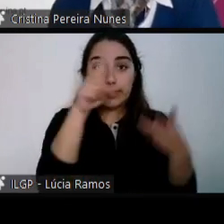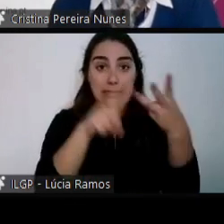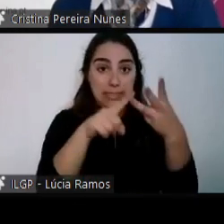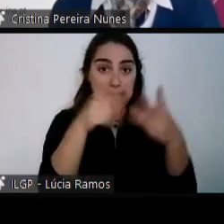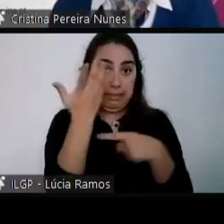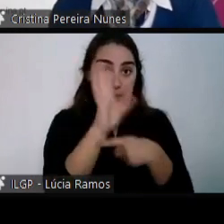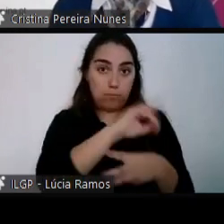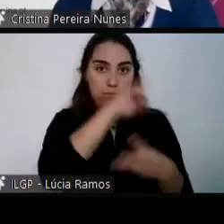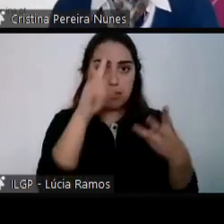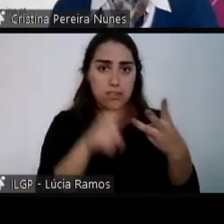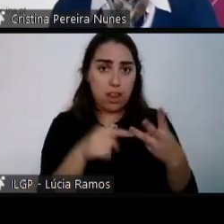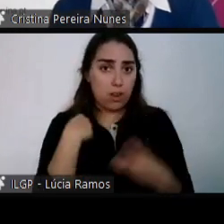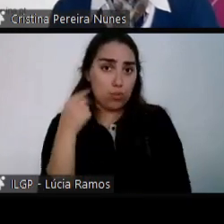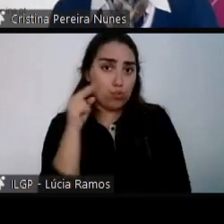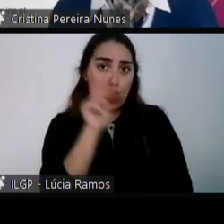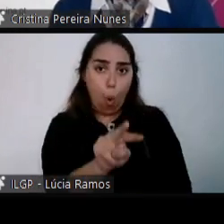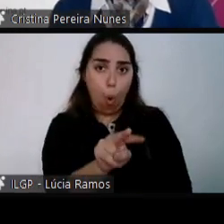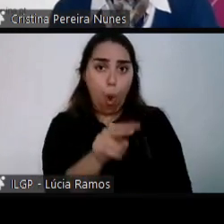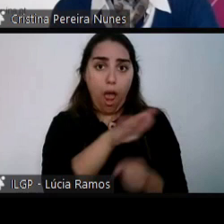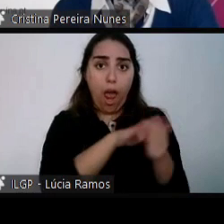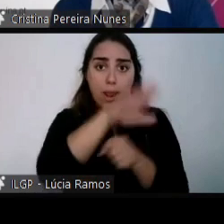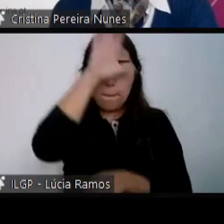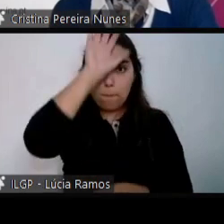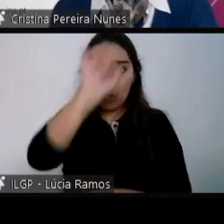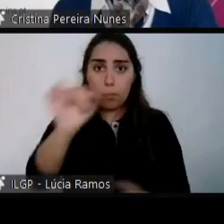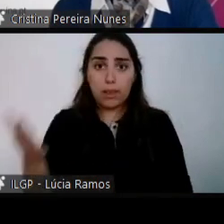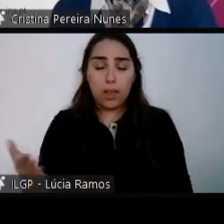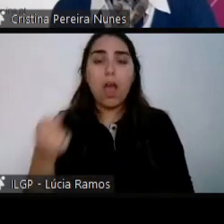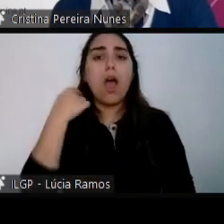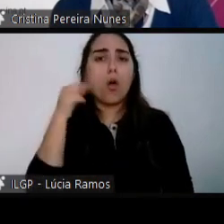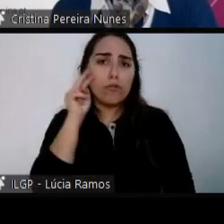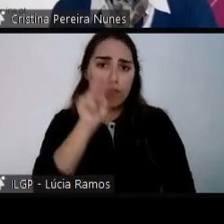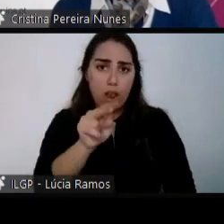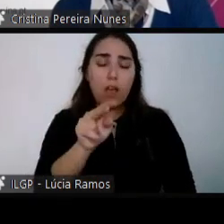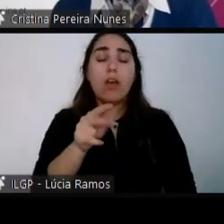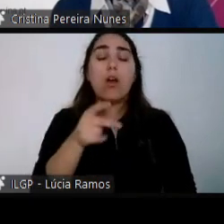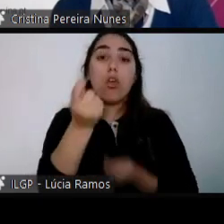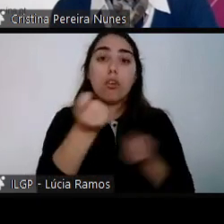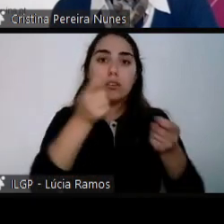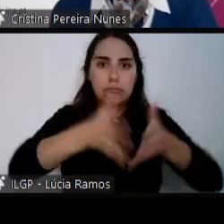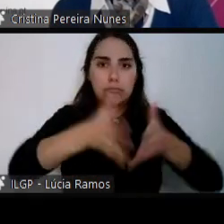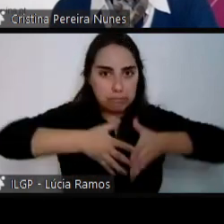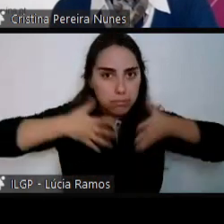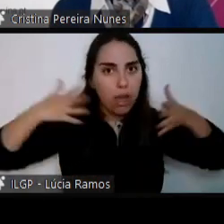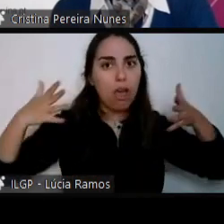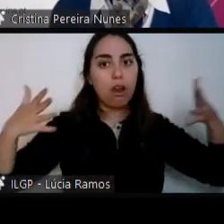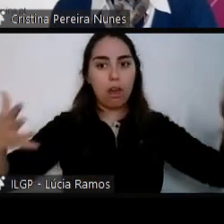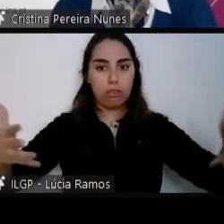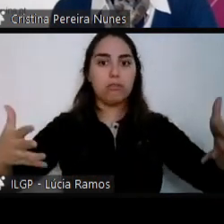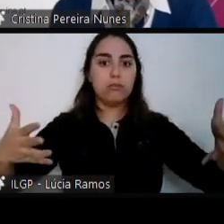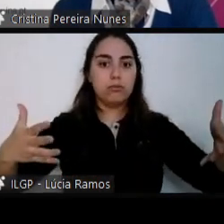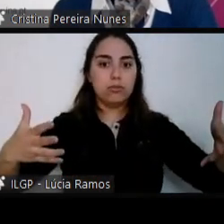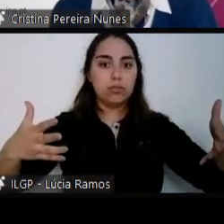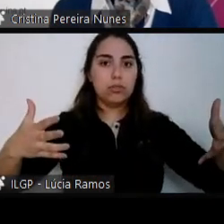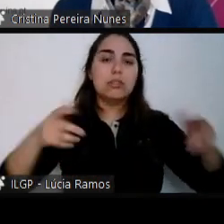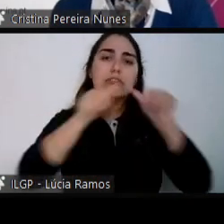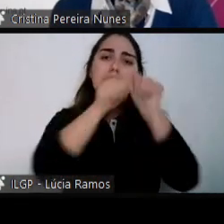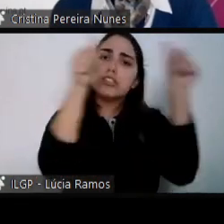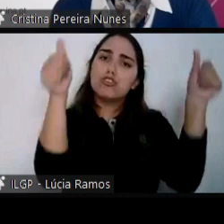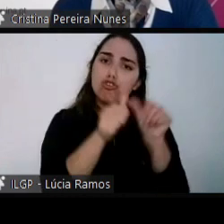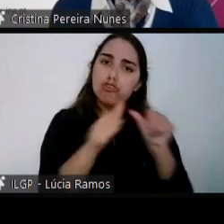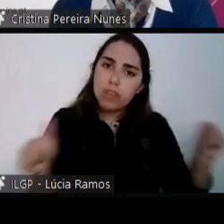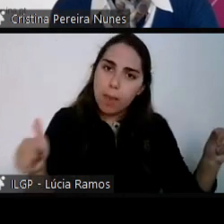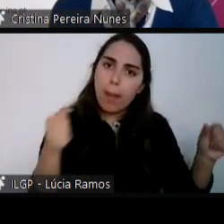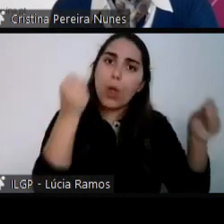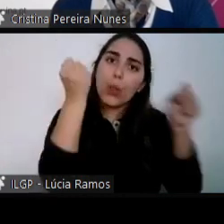isto no contexto da área pública. Eu vejo organizações muito grandes, eu sei que têm outro tipo de sistemas de business